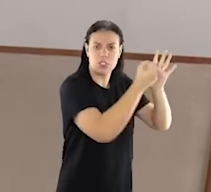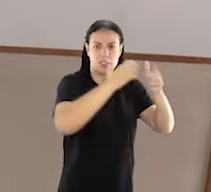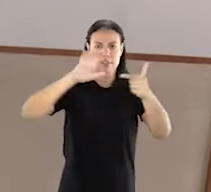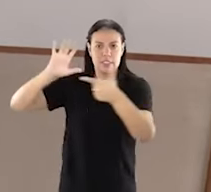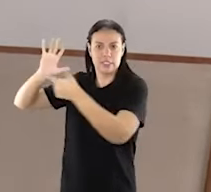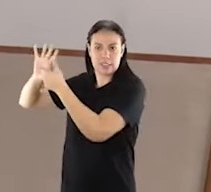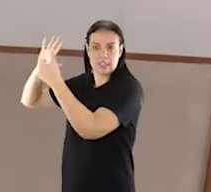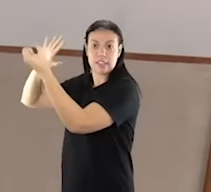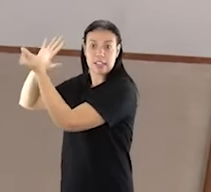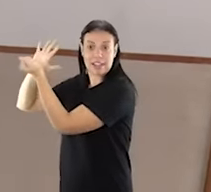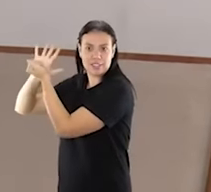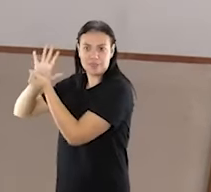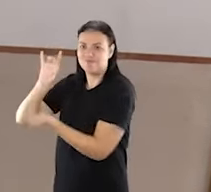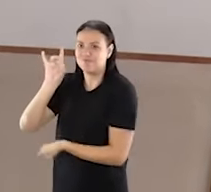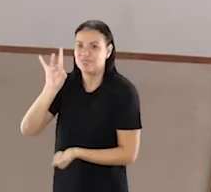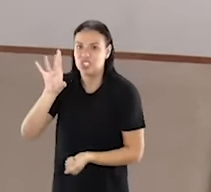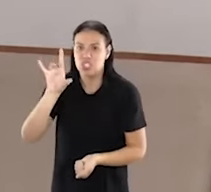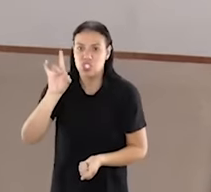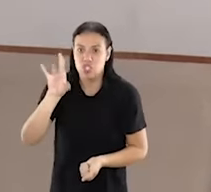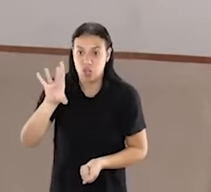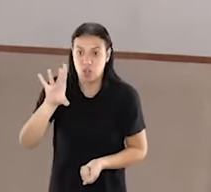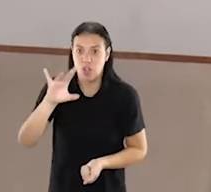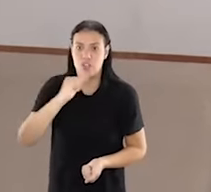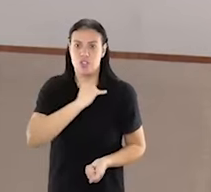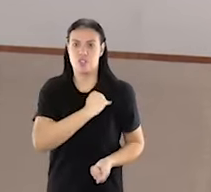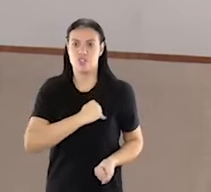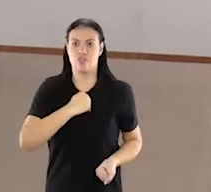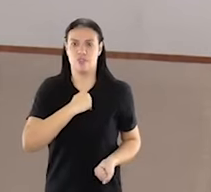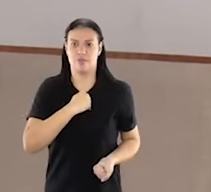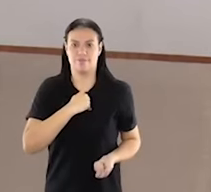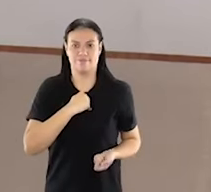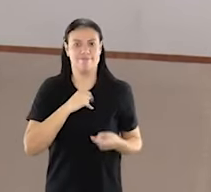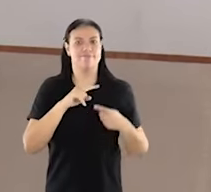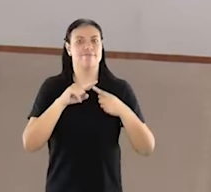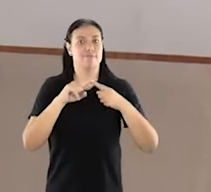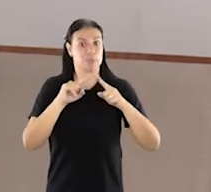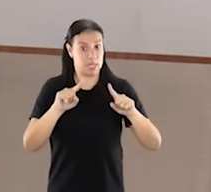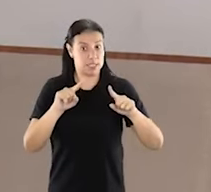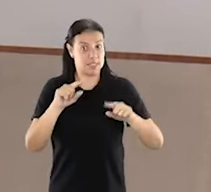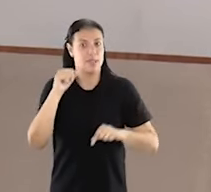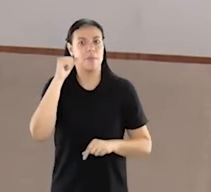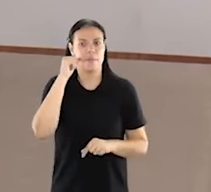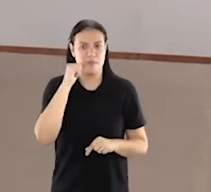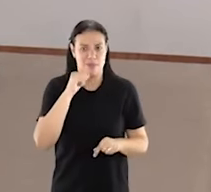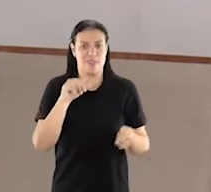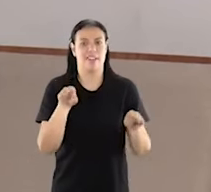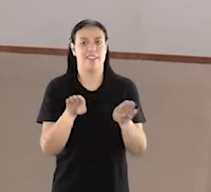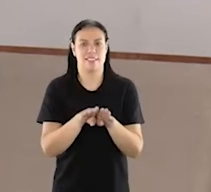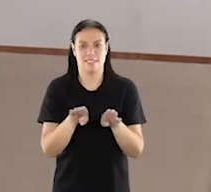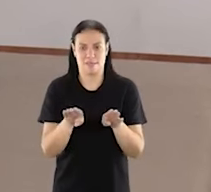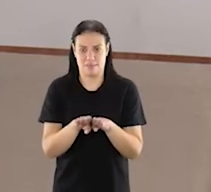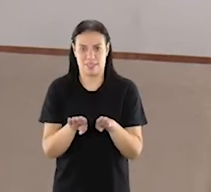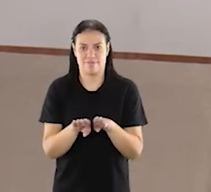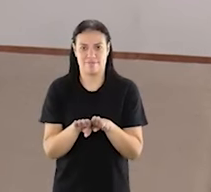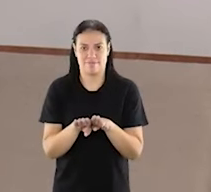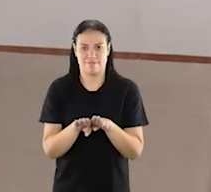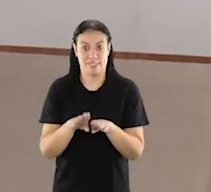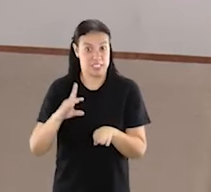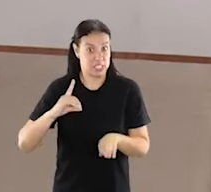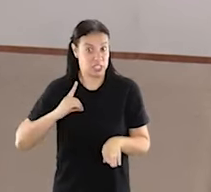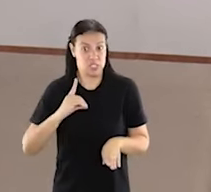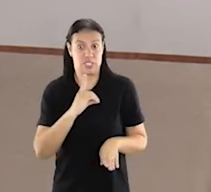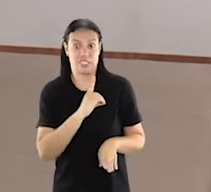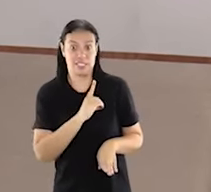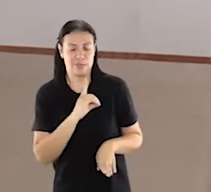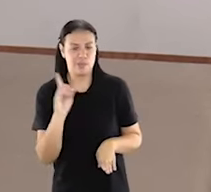Não consta que os outros estivessem, mas essas mulheres estavam. Desculpem, não só elas são mais generosas,